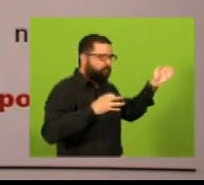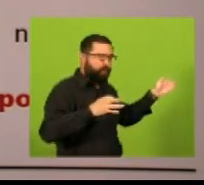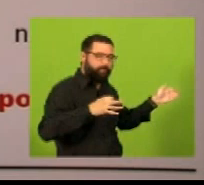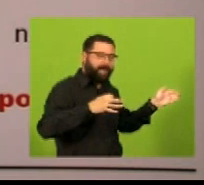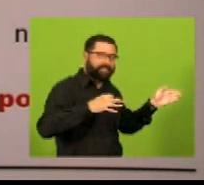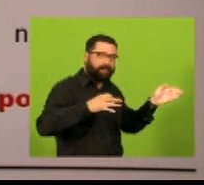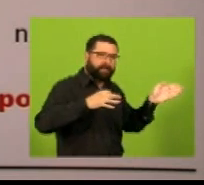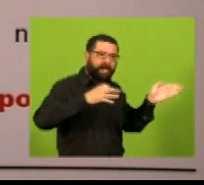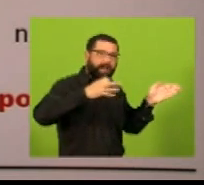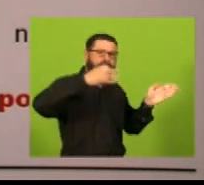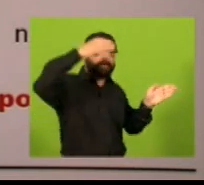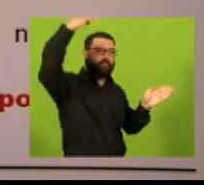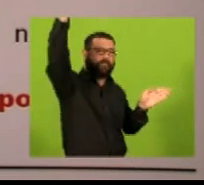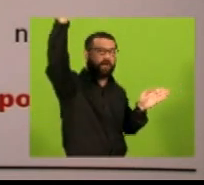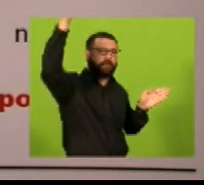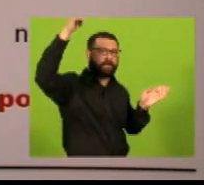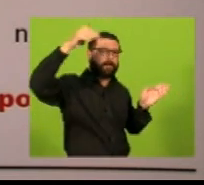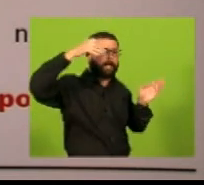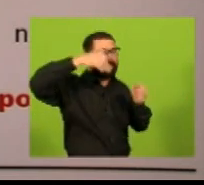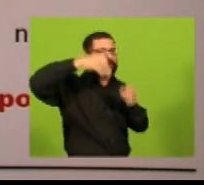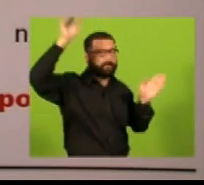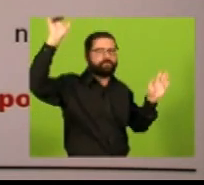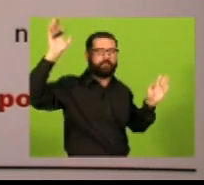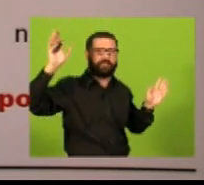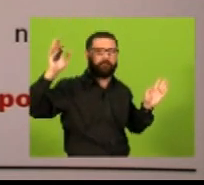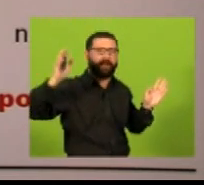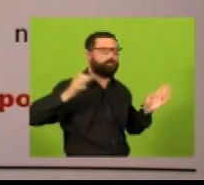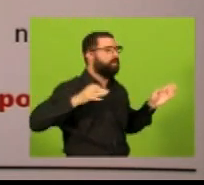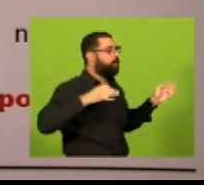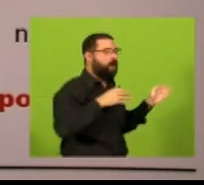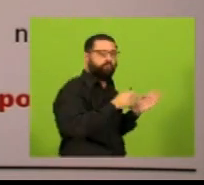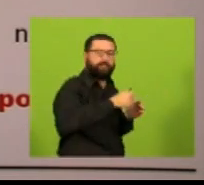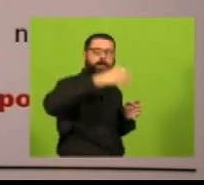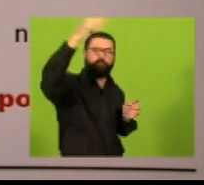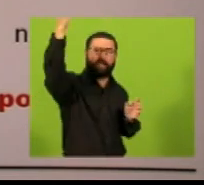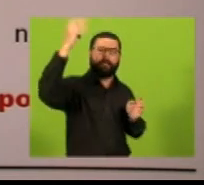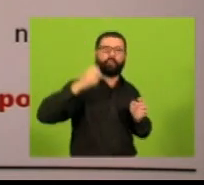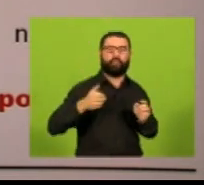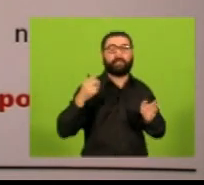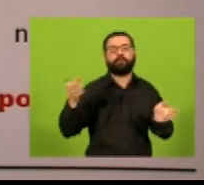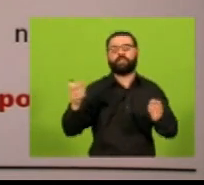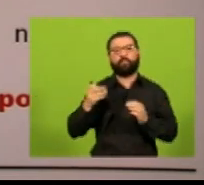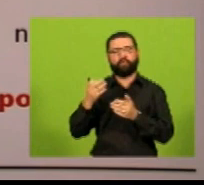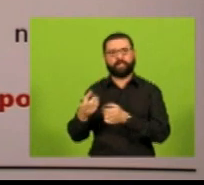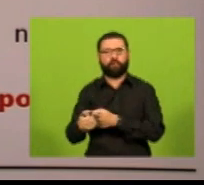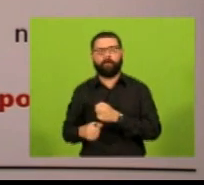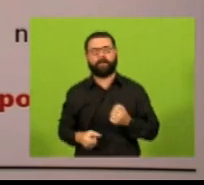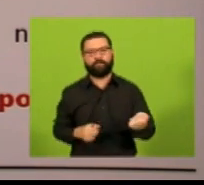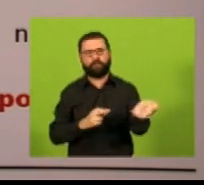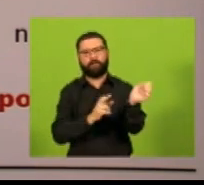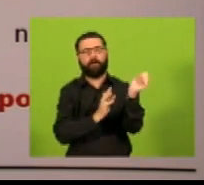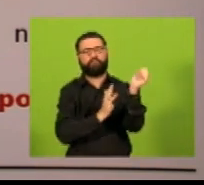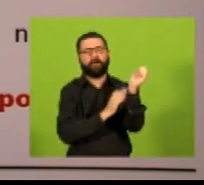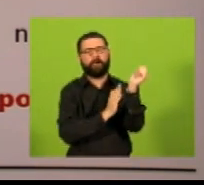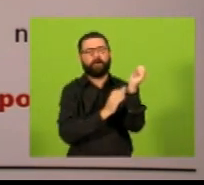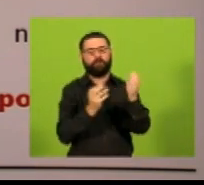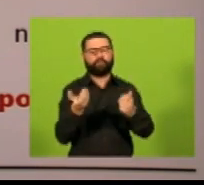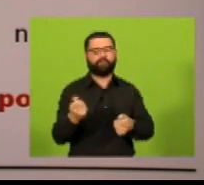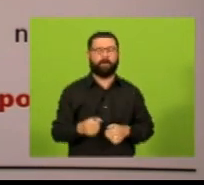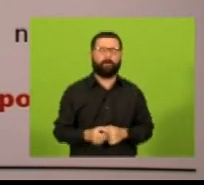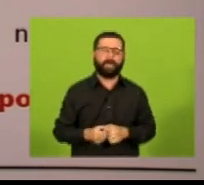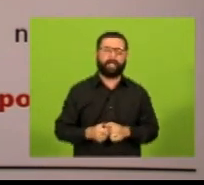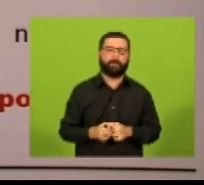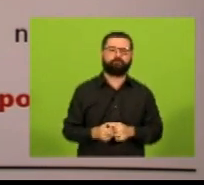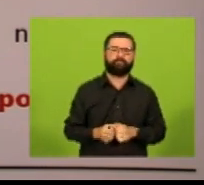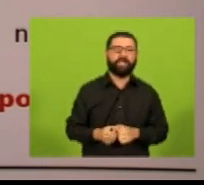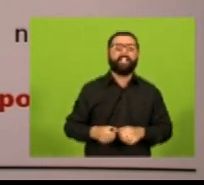Quando o trator começa a andar, até o final daquela rua que deu 50 metros, qual é o tempo que ele andou? Tantos segundos, você cronometra no seu relógio aí, no